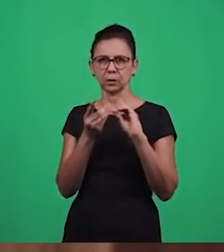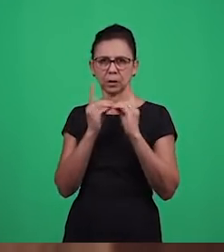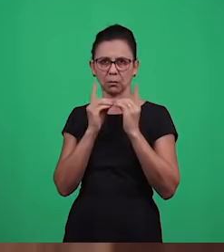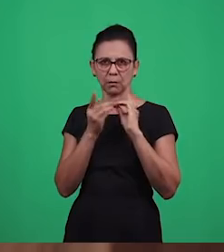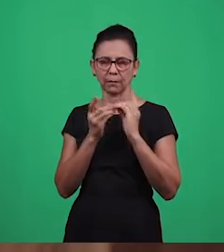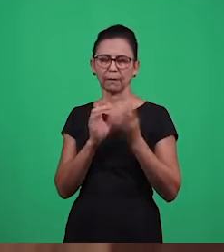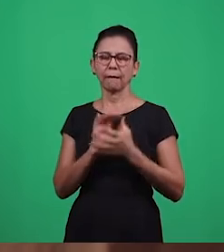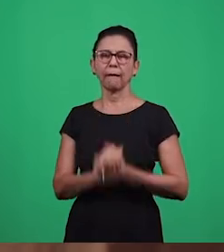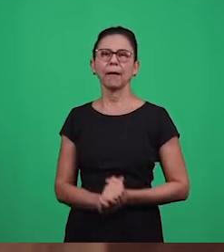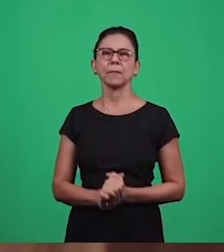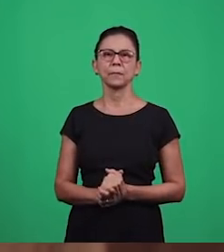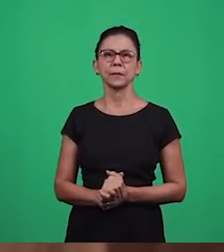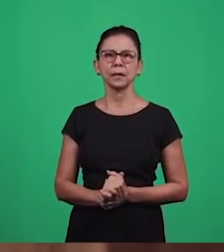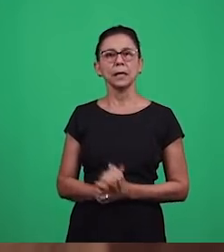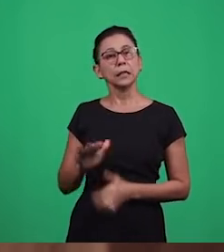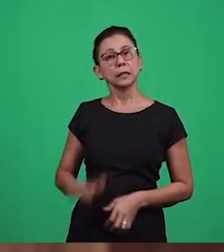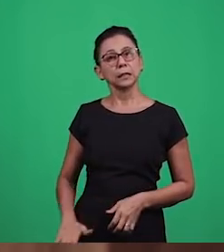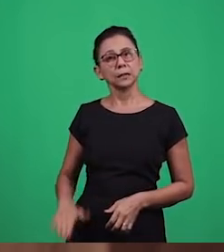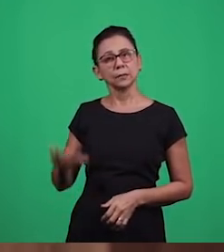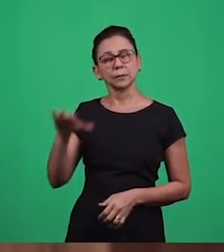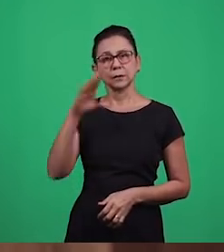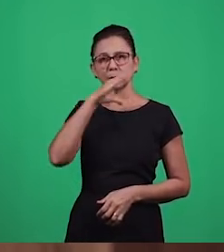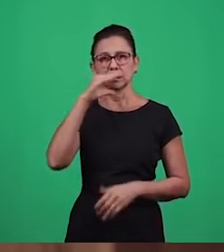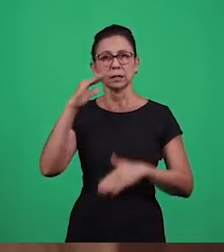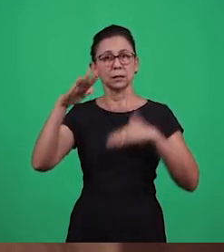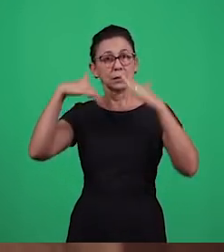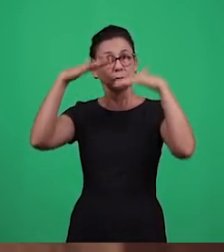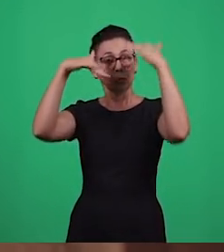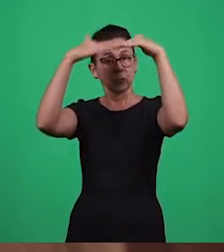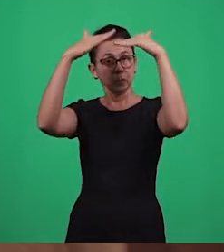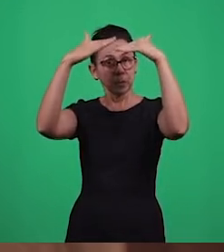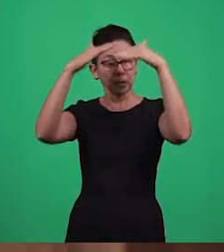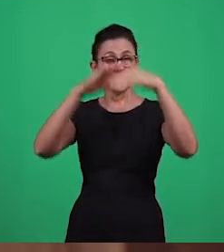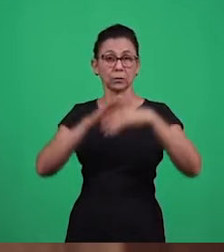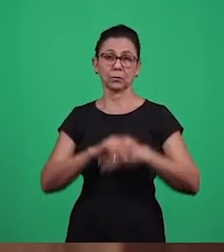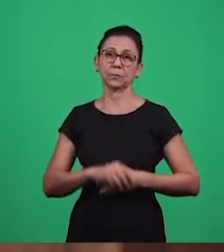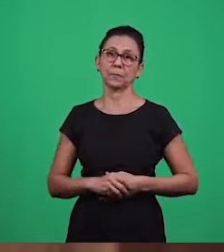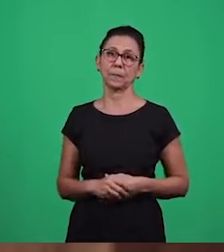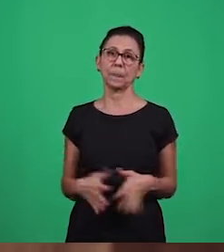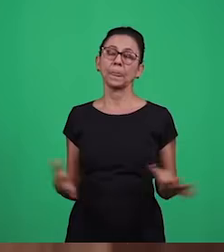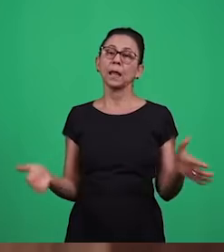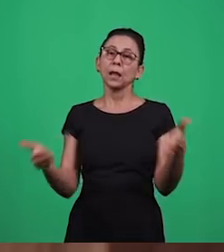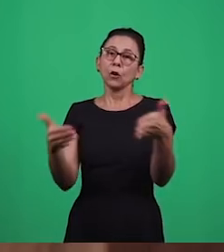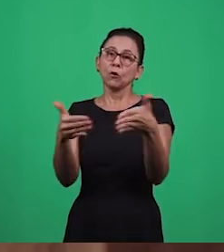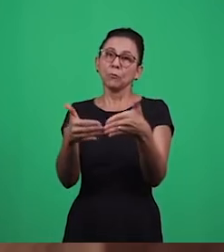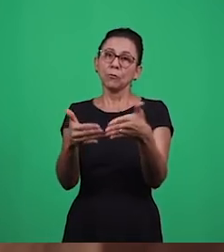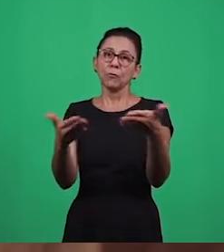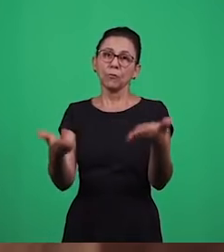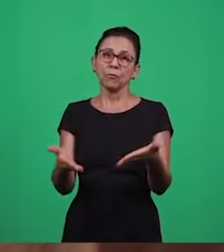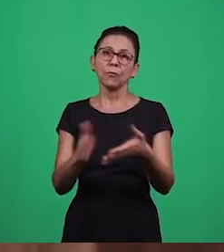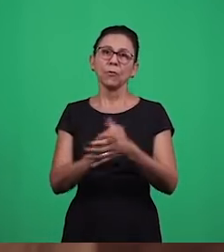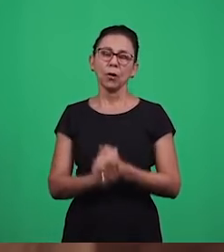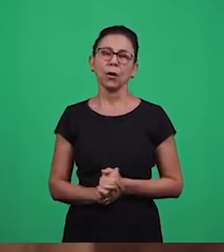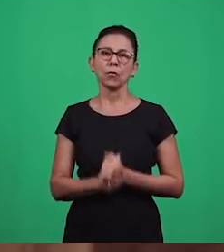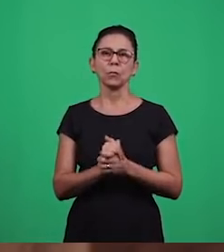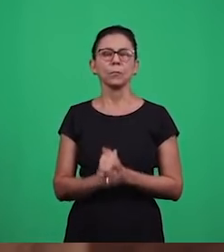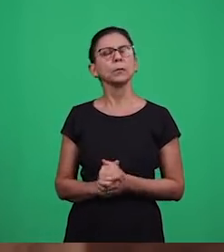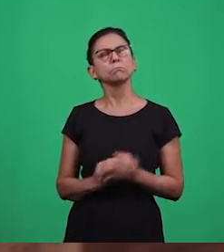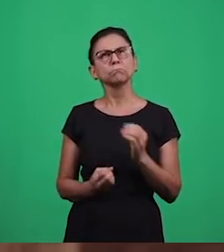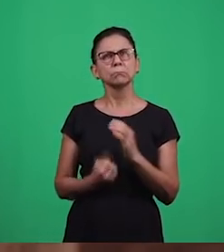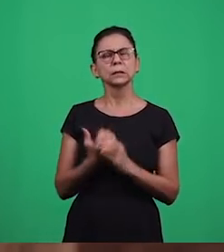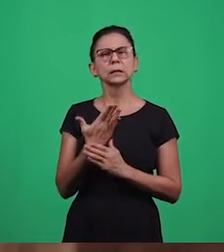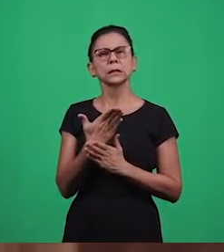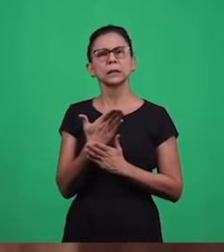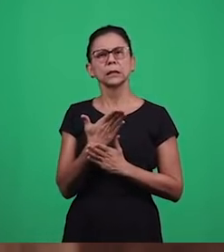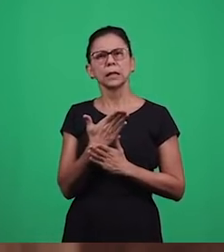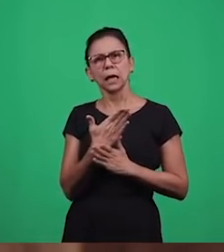desenvolvimento das nossas crianças, intermediários e adolescentes, e especificamente sobre possibilidades de construção de